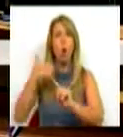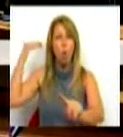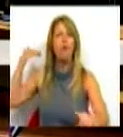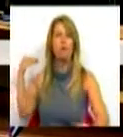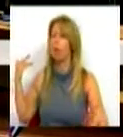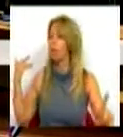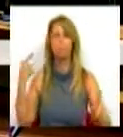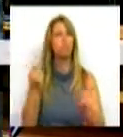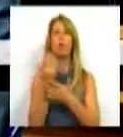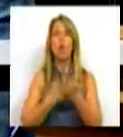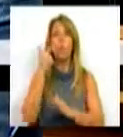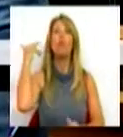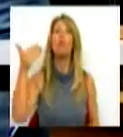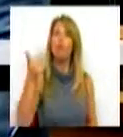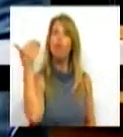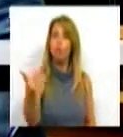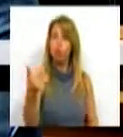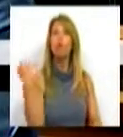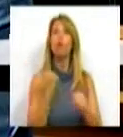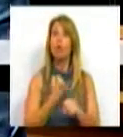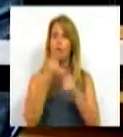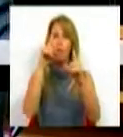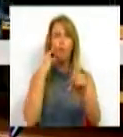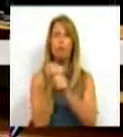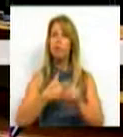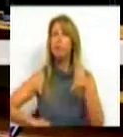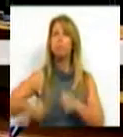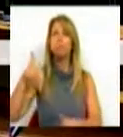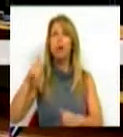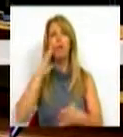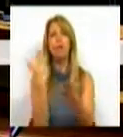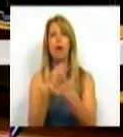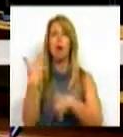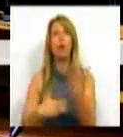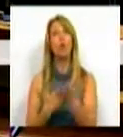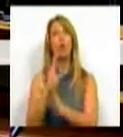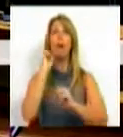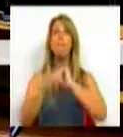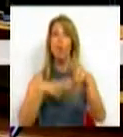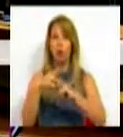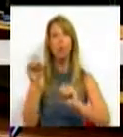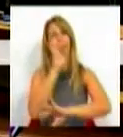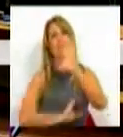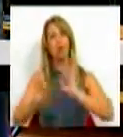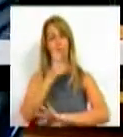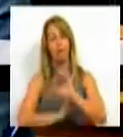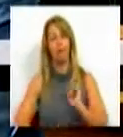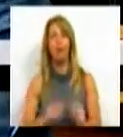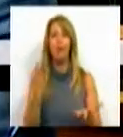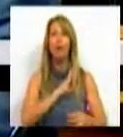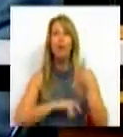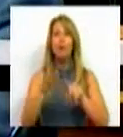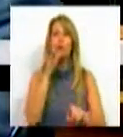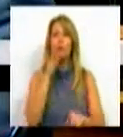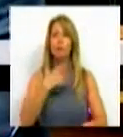o trabalho tem um papel fundamental a desempenhar também numa visão de competitividade moderna e já agora europeia. Portanto, Sr. Deputado, gostava de